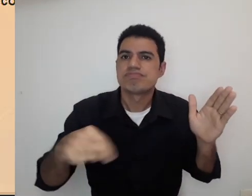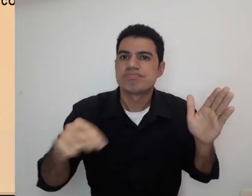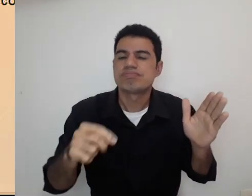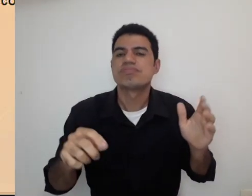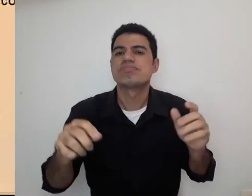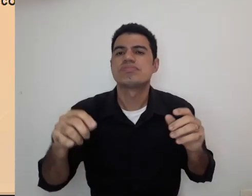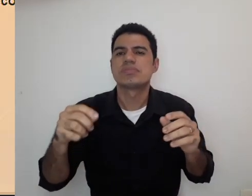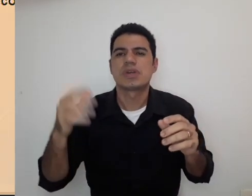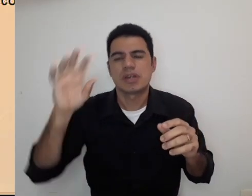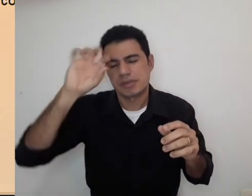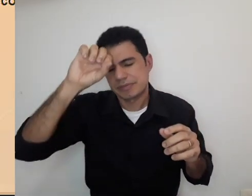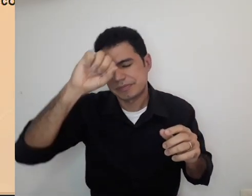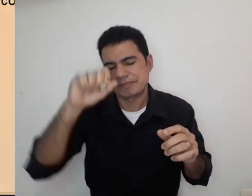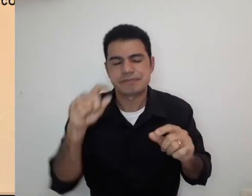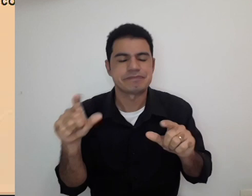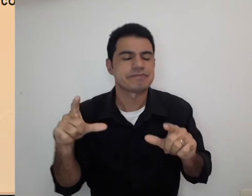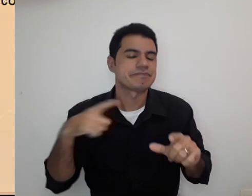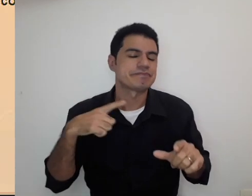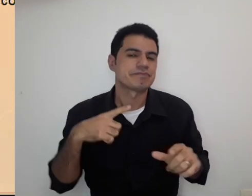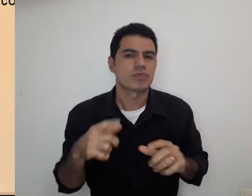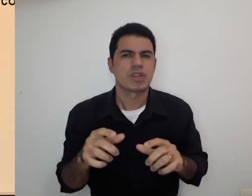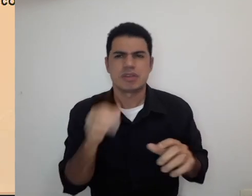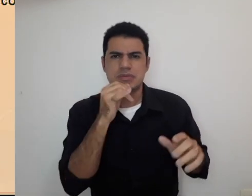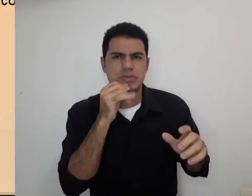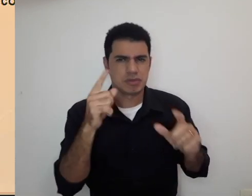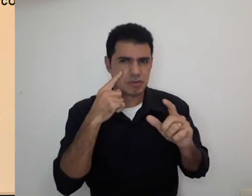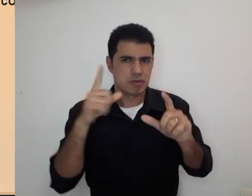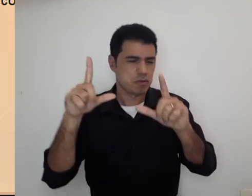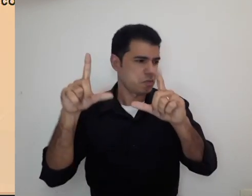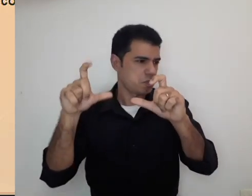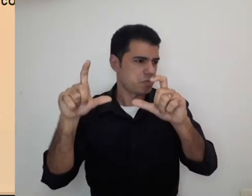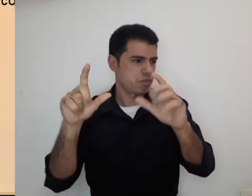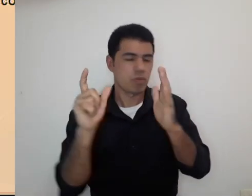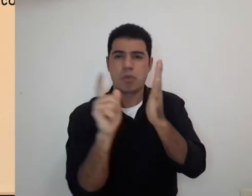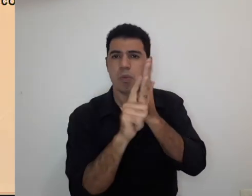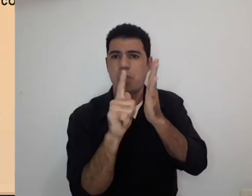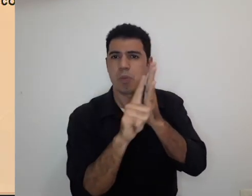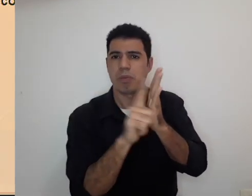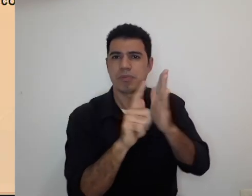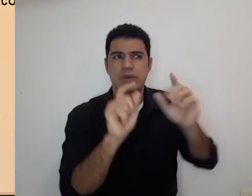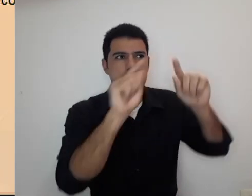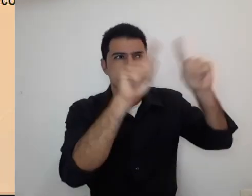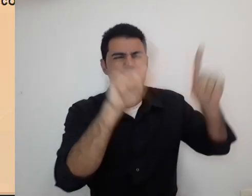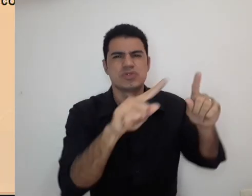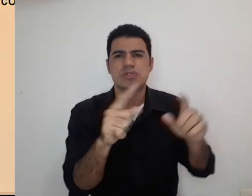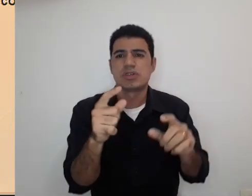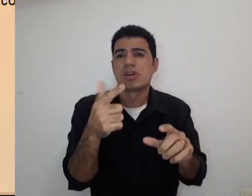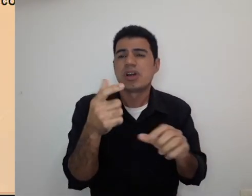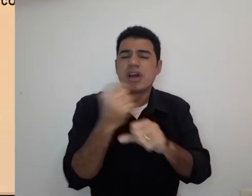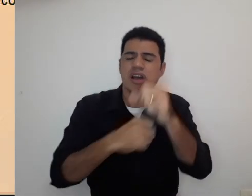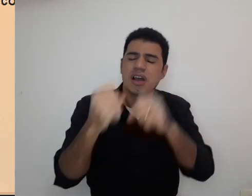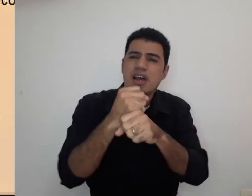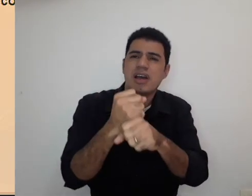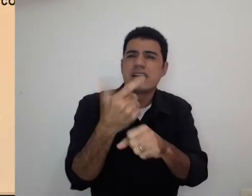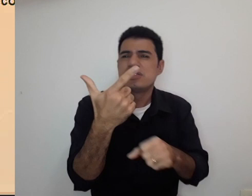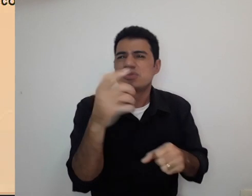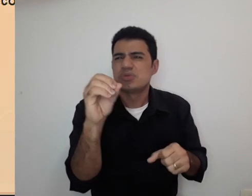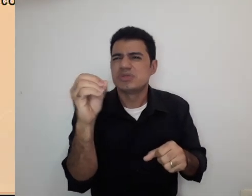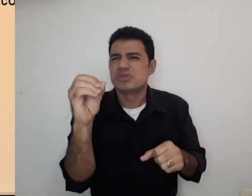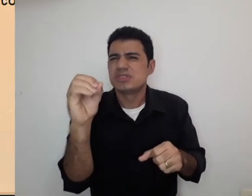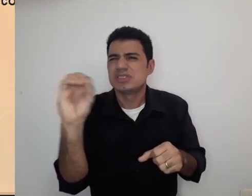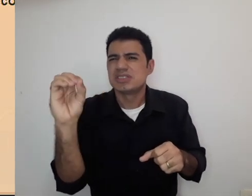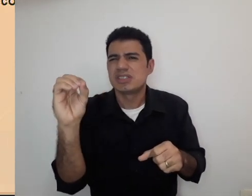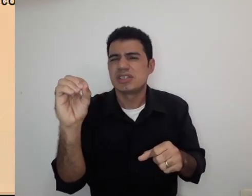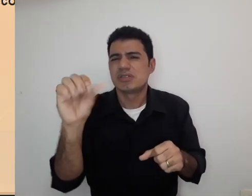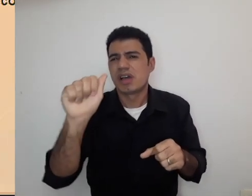vê um texto em grego, né, um papiro, escrito por volta de 200 a.C. Nesse texto aí